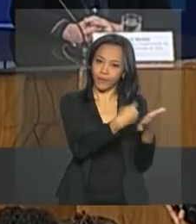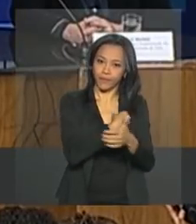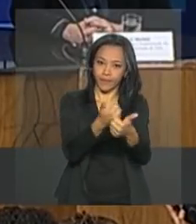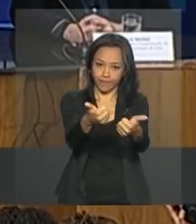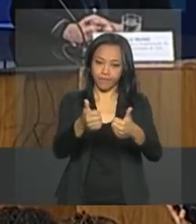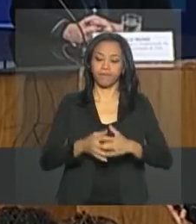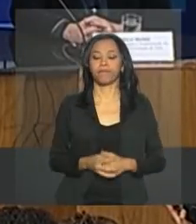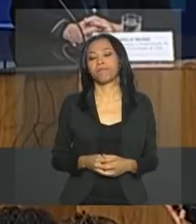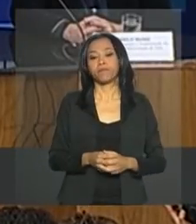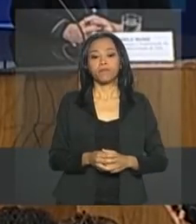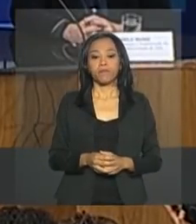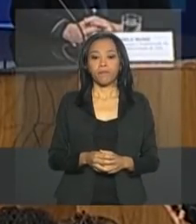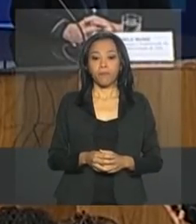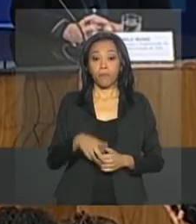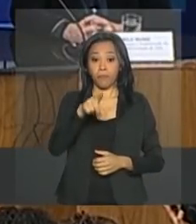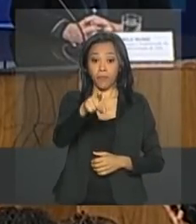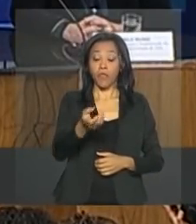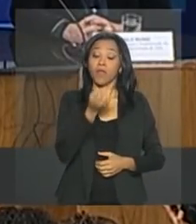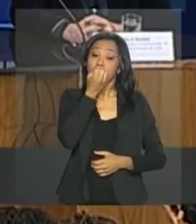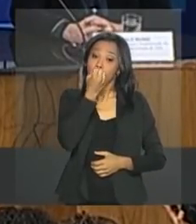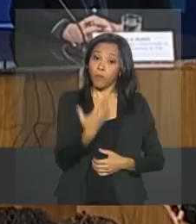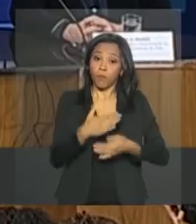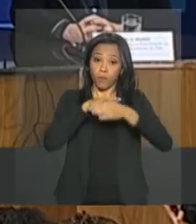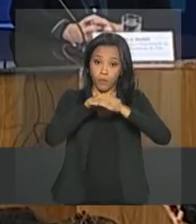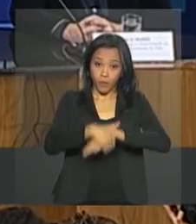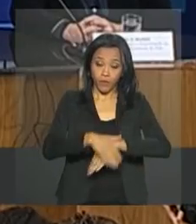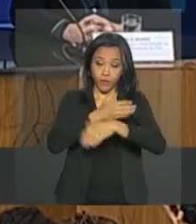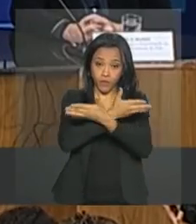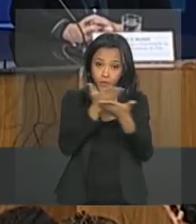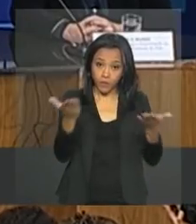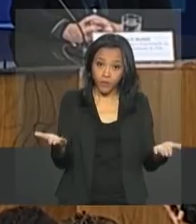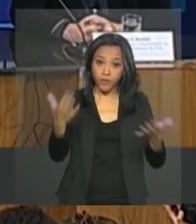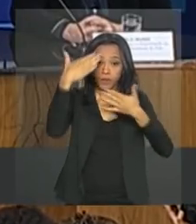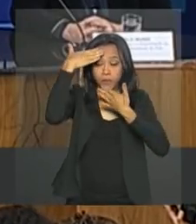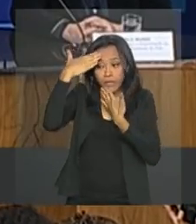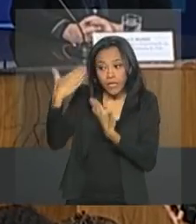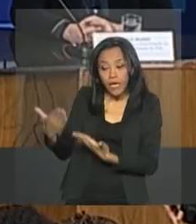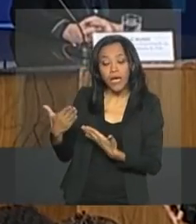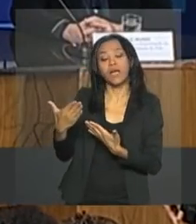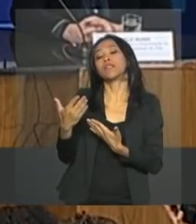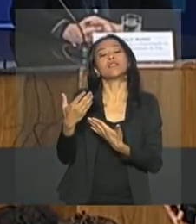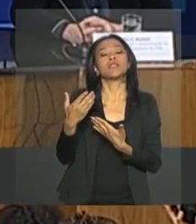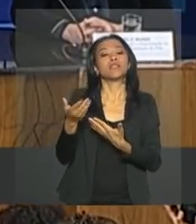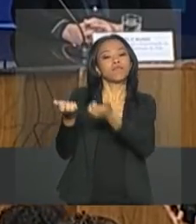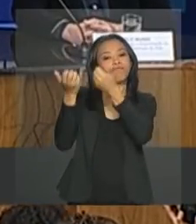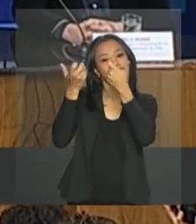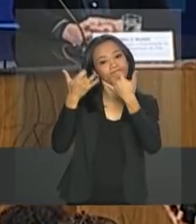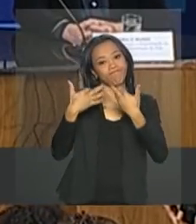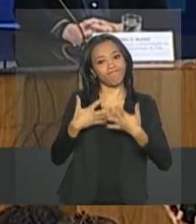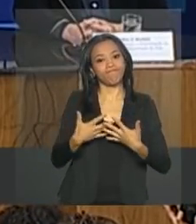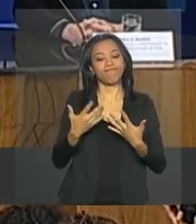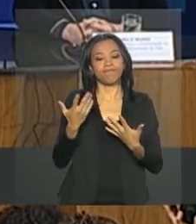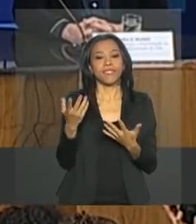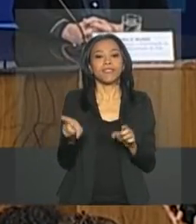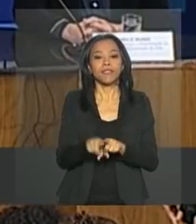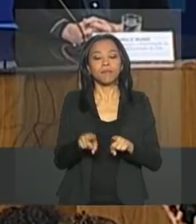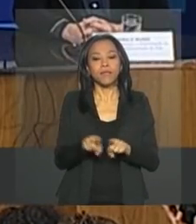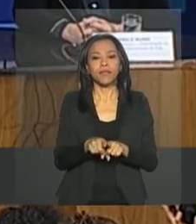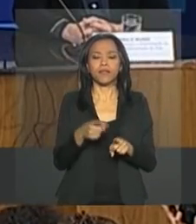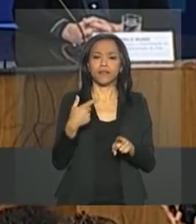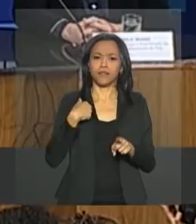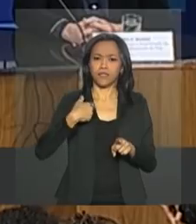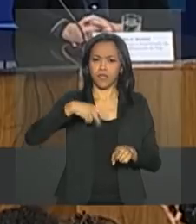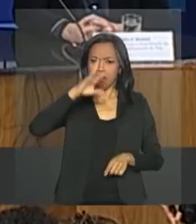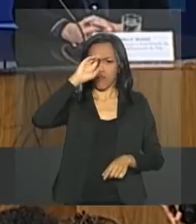bem boa noite a todos ministro obrigada por suas palavras além da liderança da